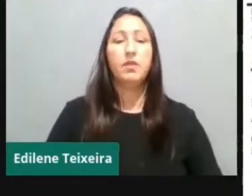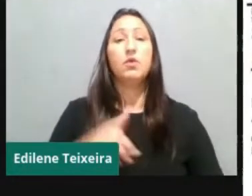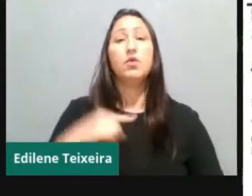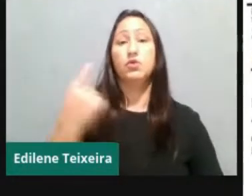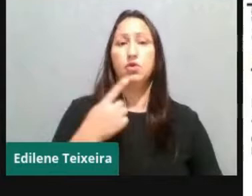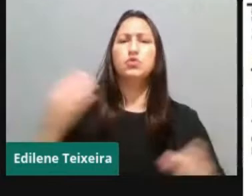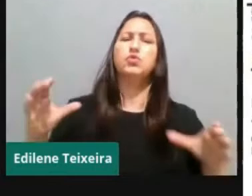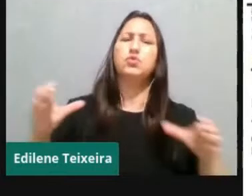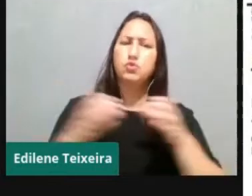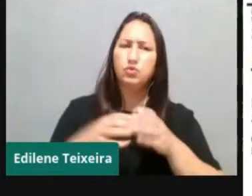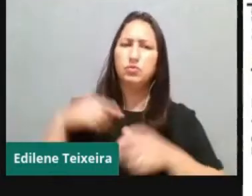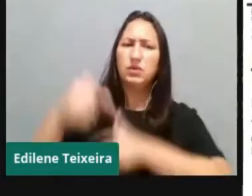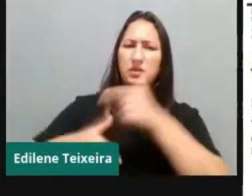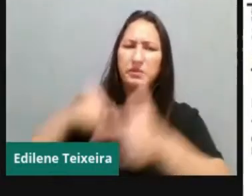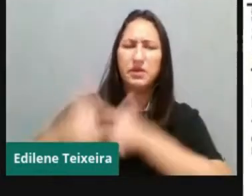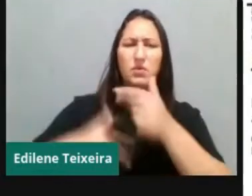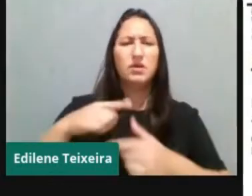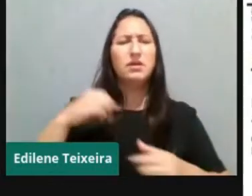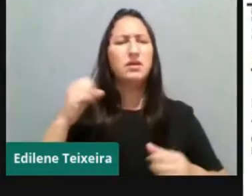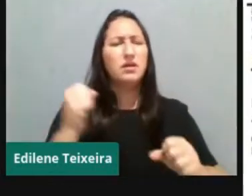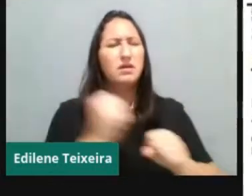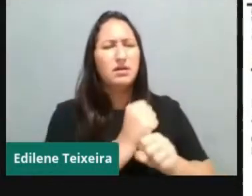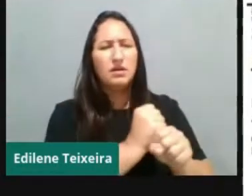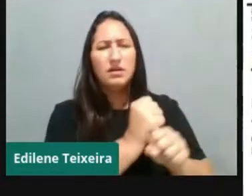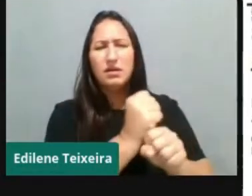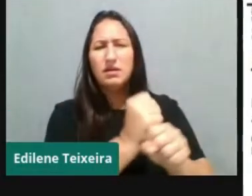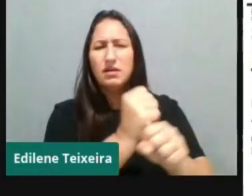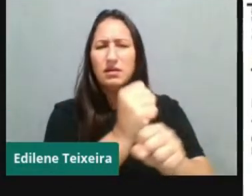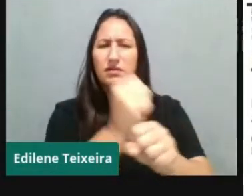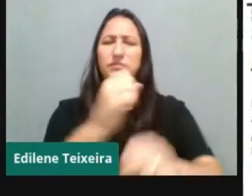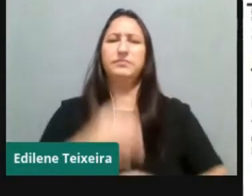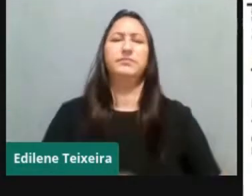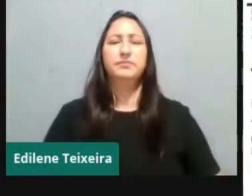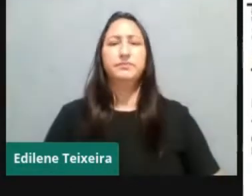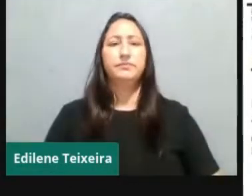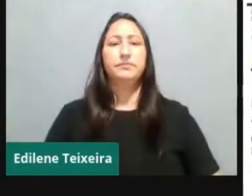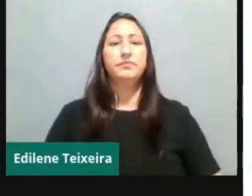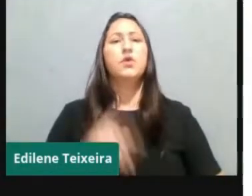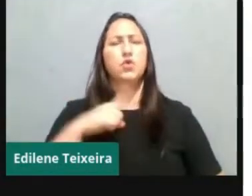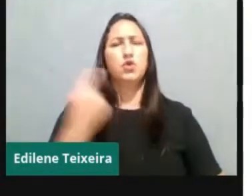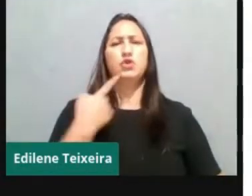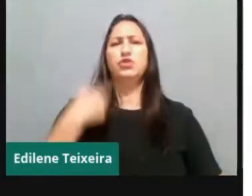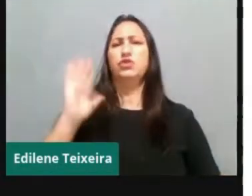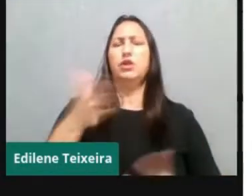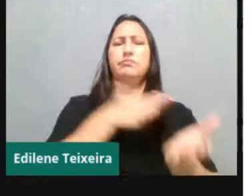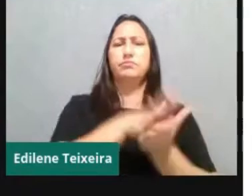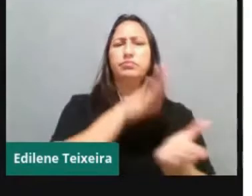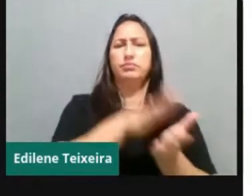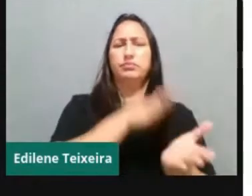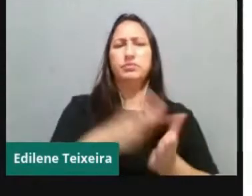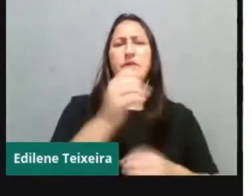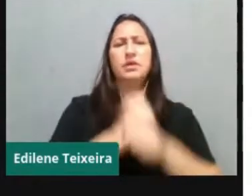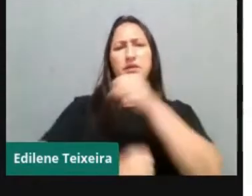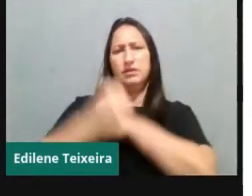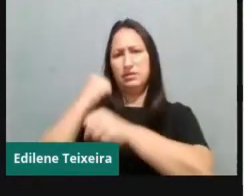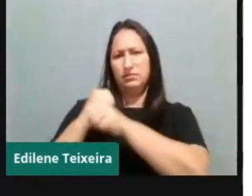10 anos, né? Vários artigos aqui que a gente publicou, mais ou menos uns 10, nesses últimos 10 anos. Eu vou